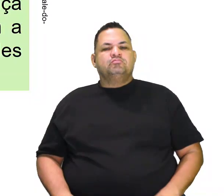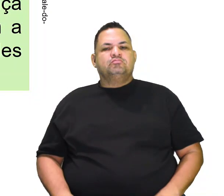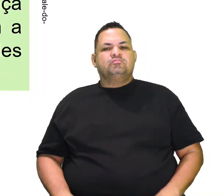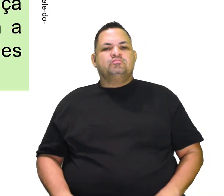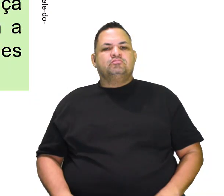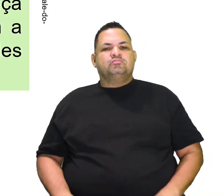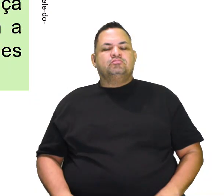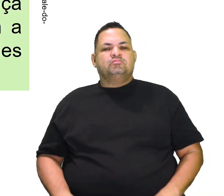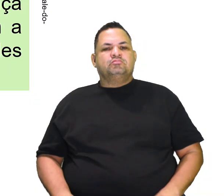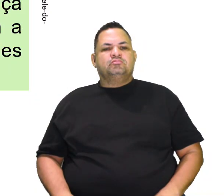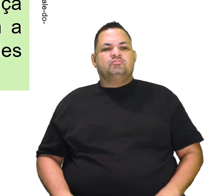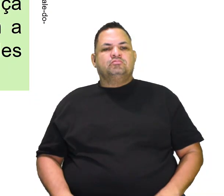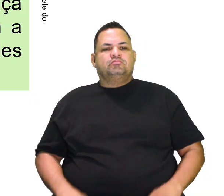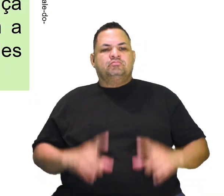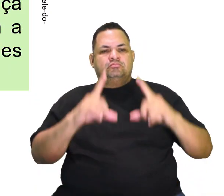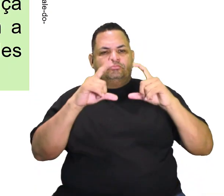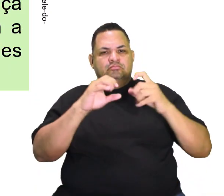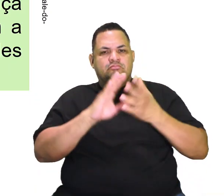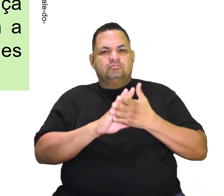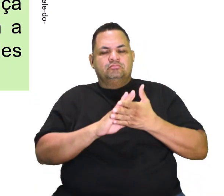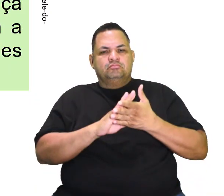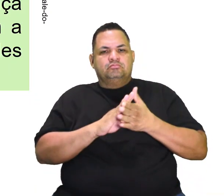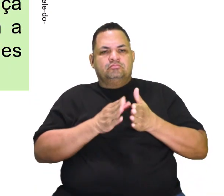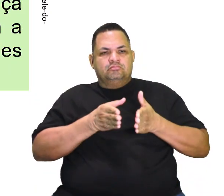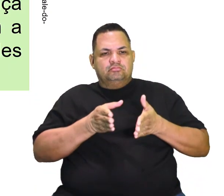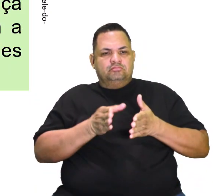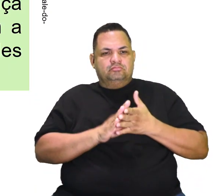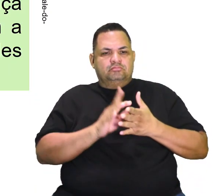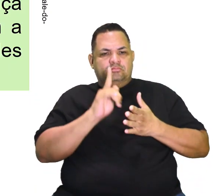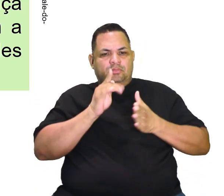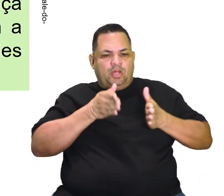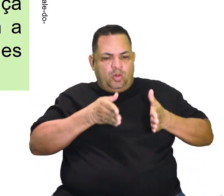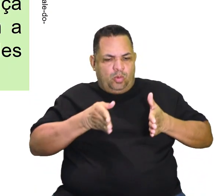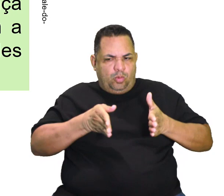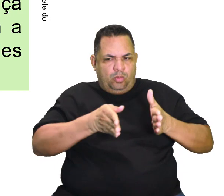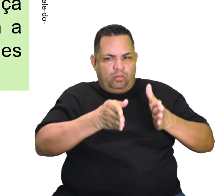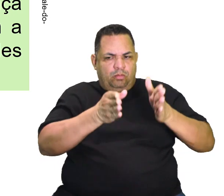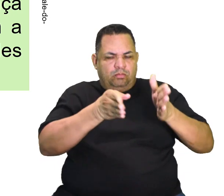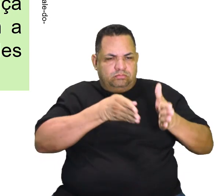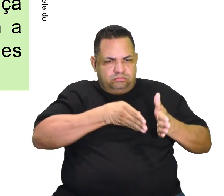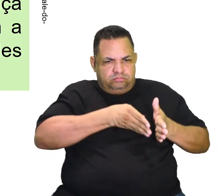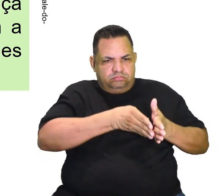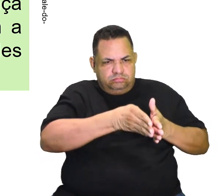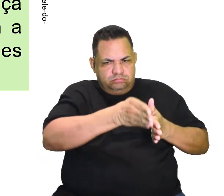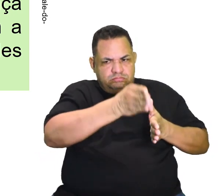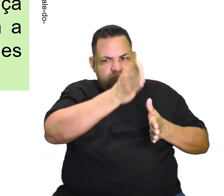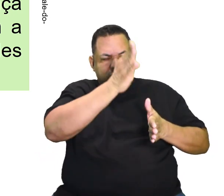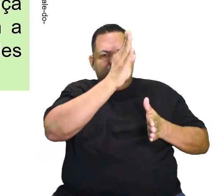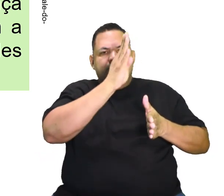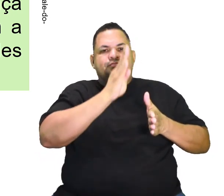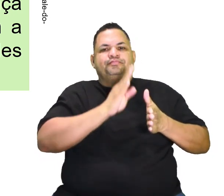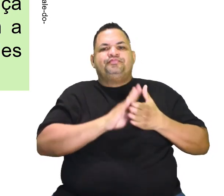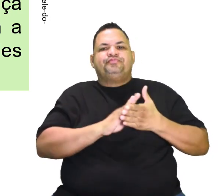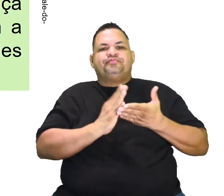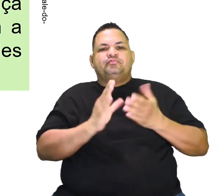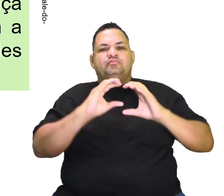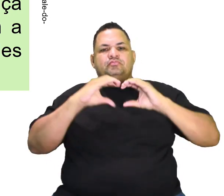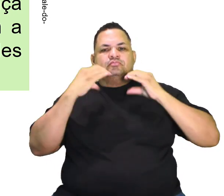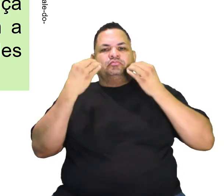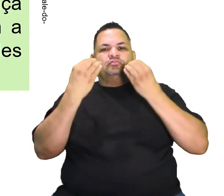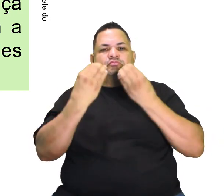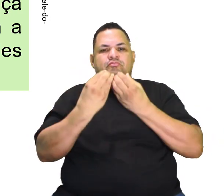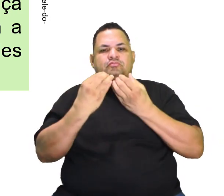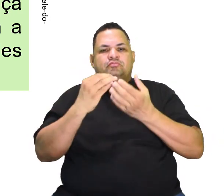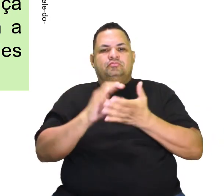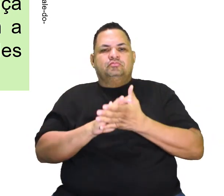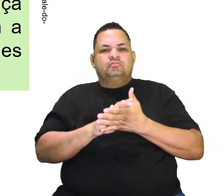Olha aqui mais uma foto. Ela ocorre, então, às margens do rio, das